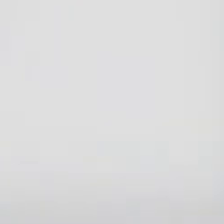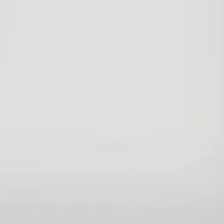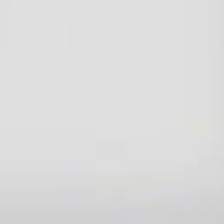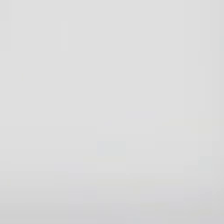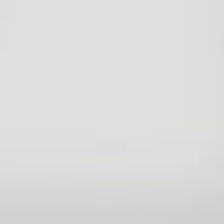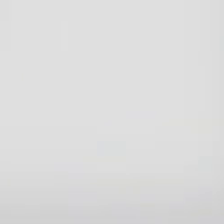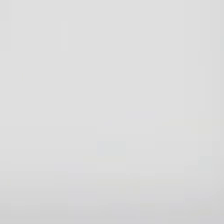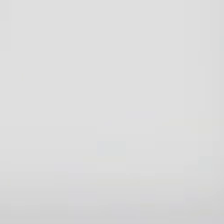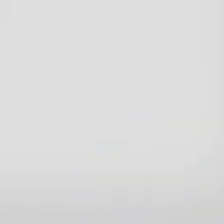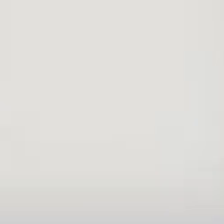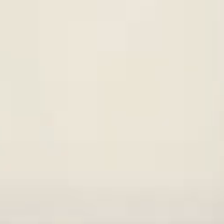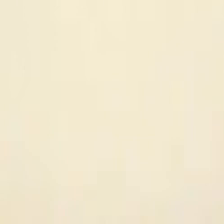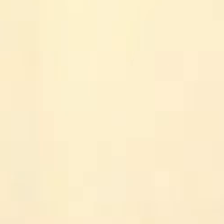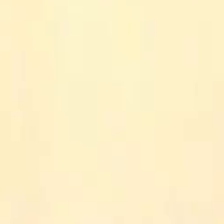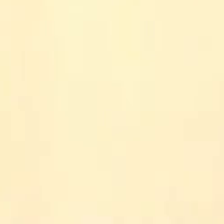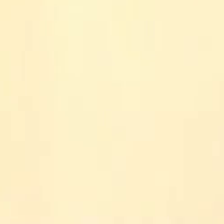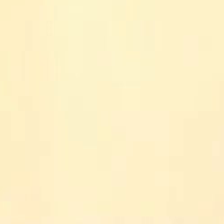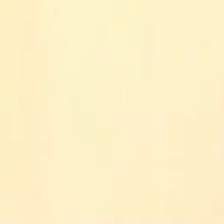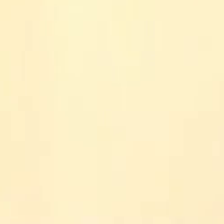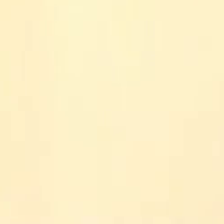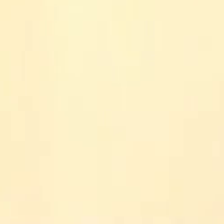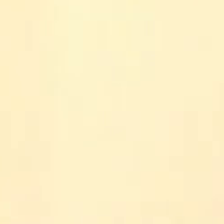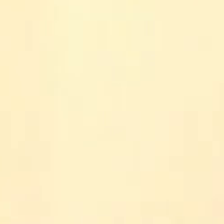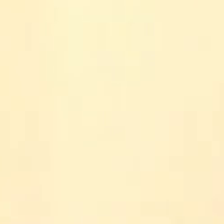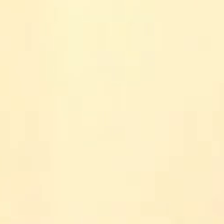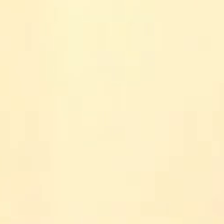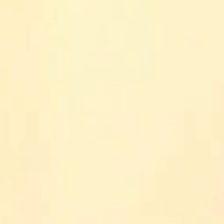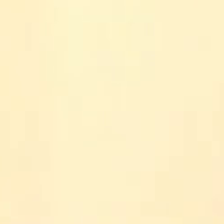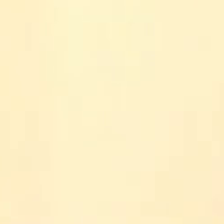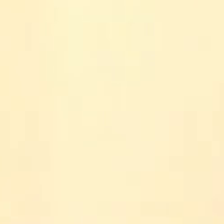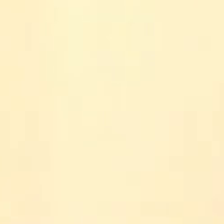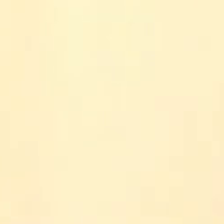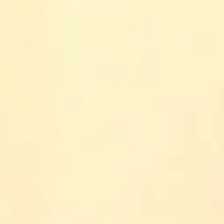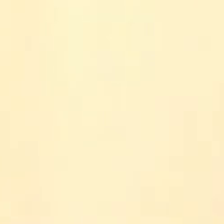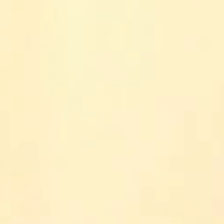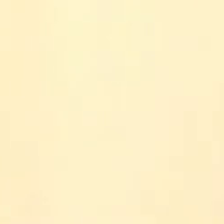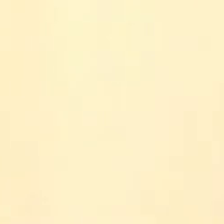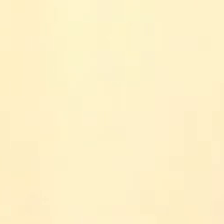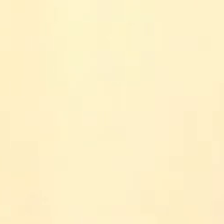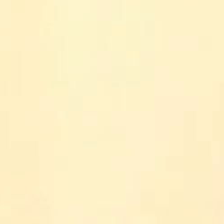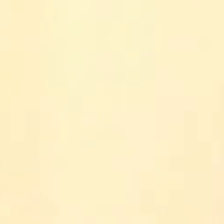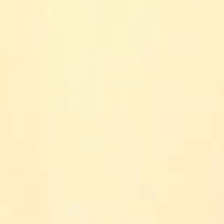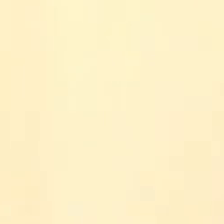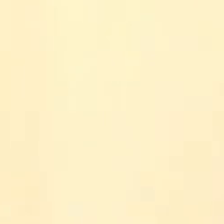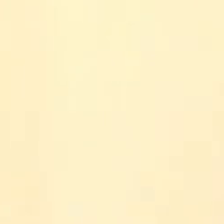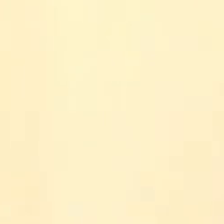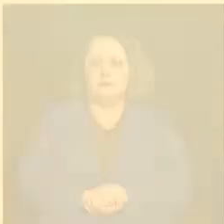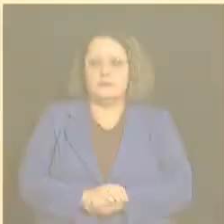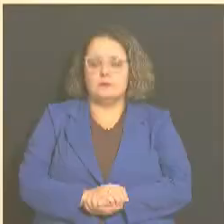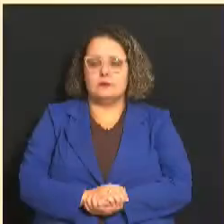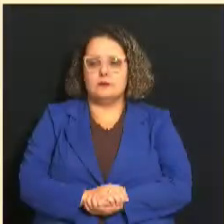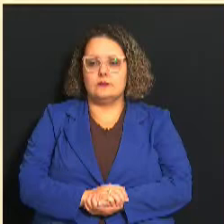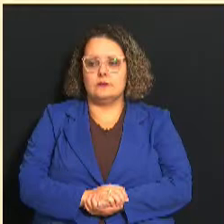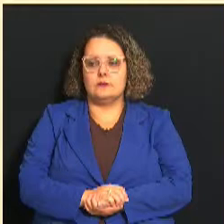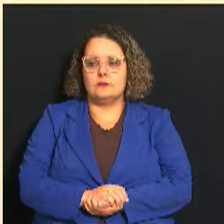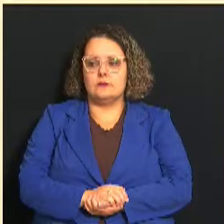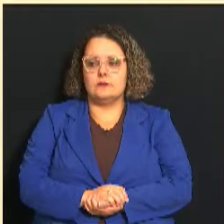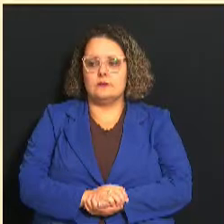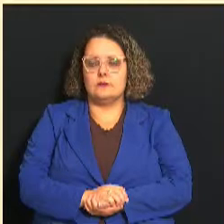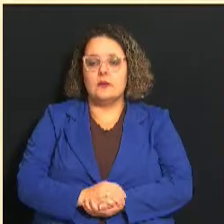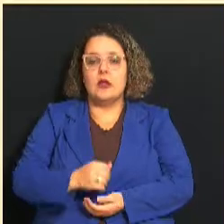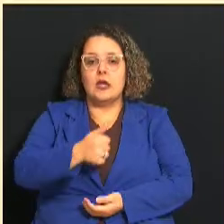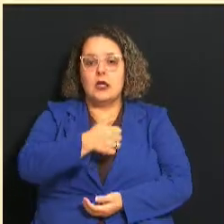TV Câmara, Campinas. Olá, boa tarde. 14h13 desta quinta-feira.